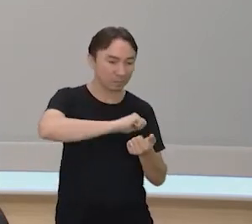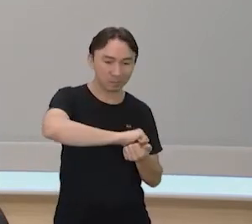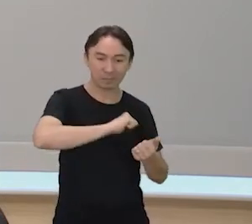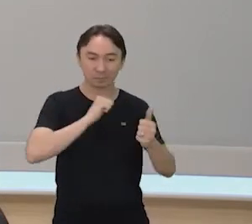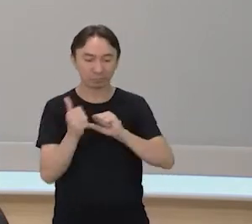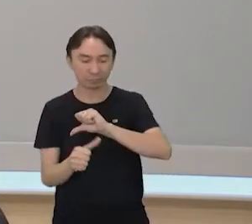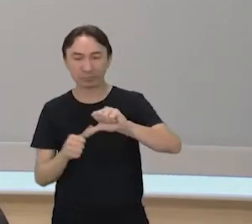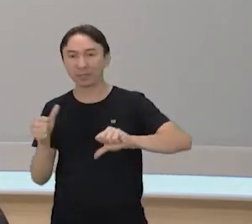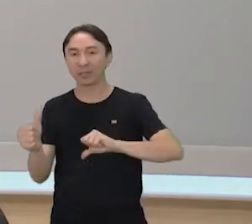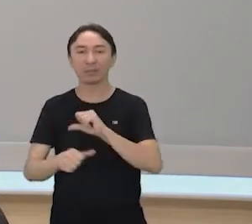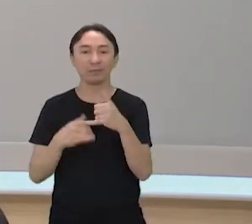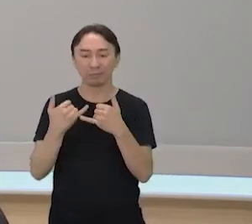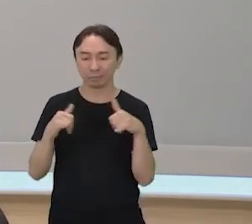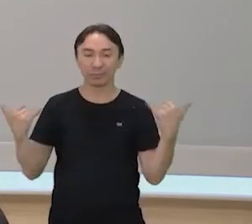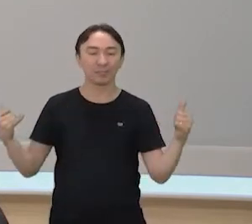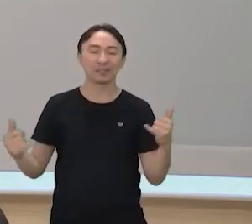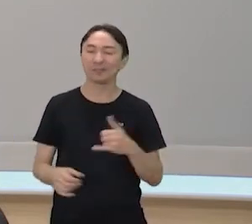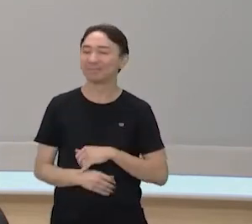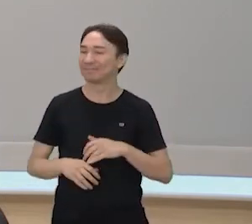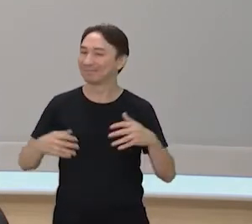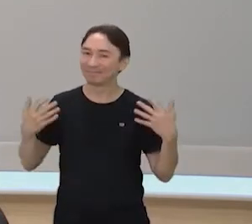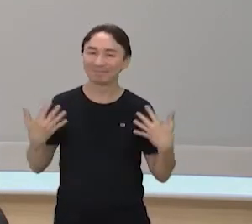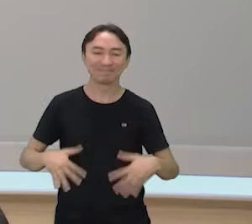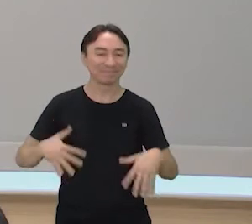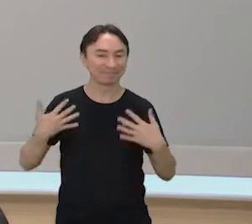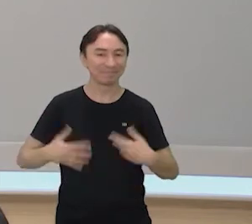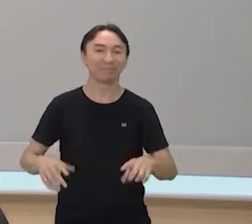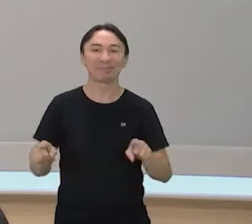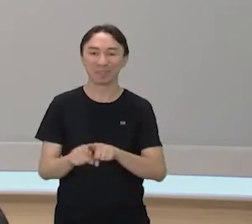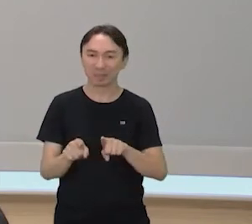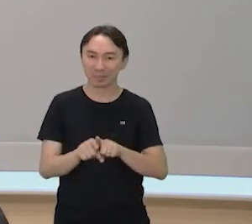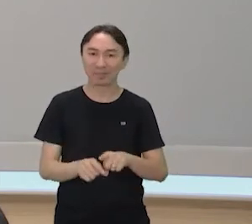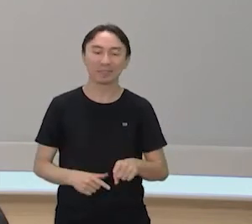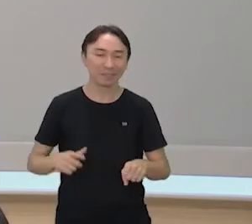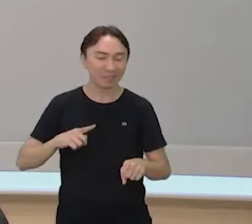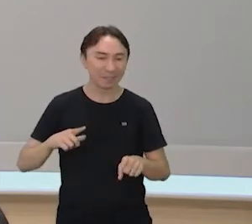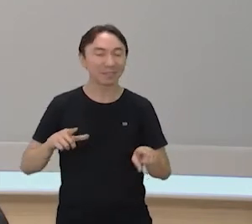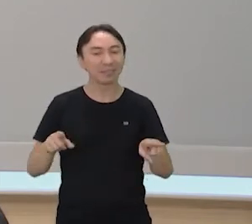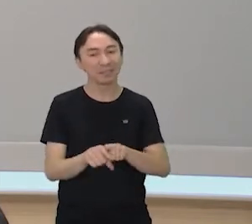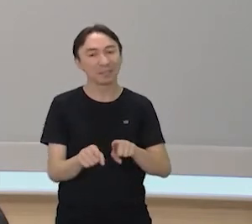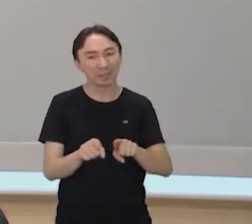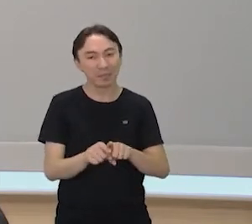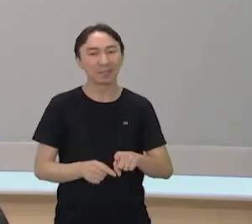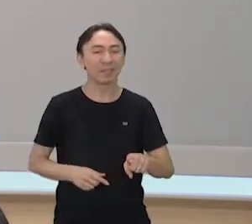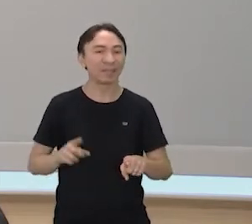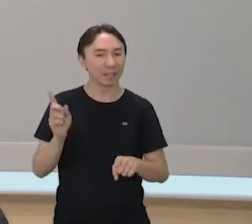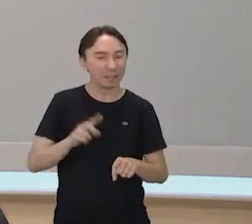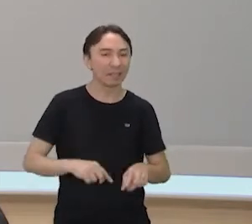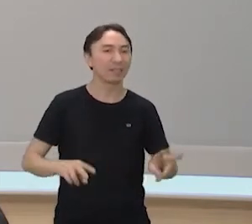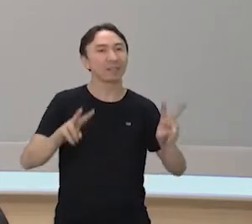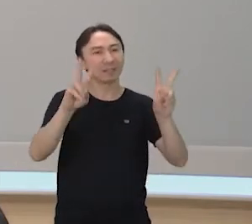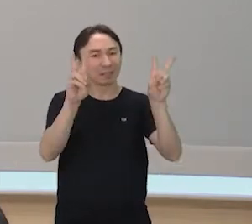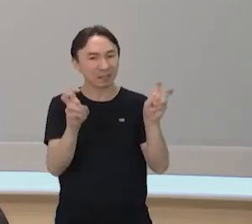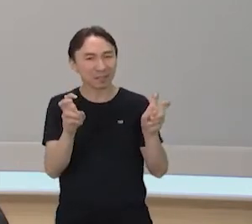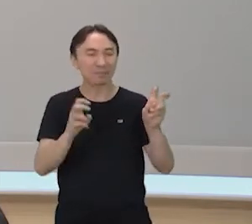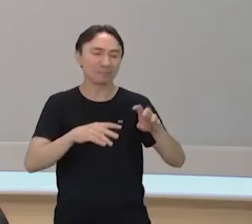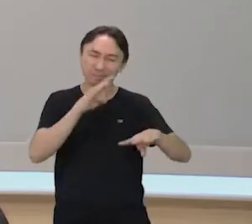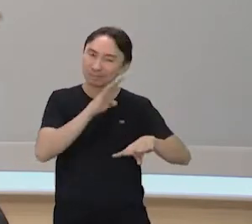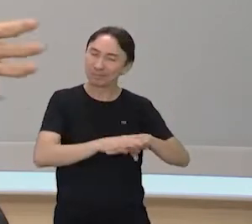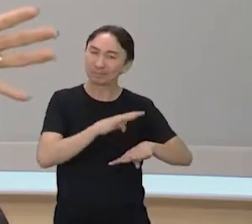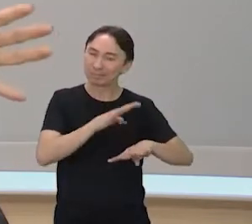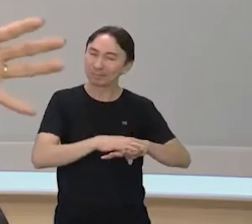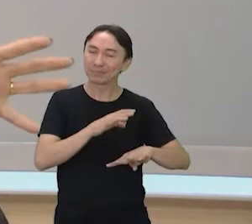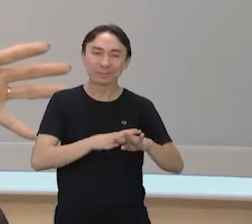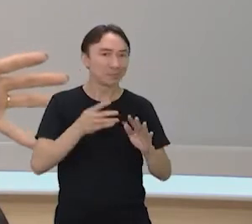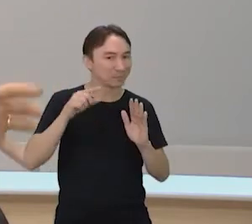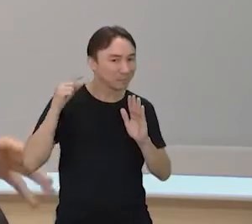aqui do solo, do planeta, e também um outro com matemática pesada aí para o pessoal, que são aulas bem bonitas, quanto mais matemática, mais bonita